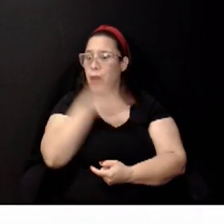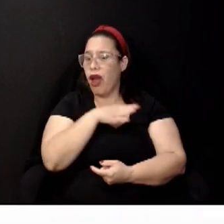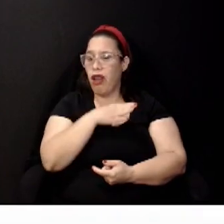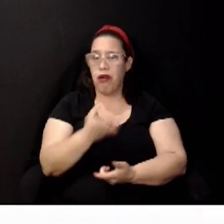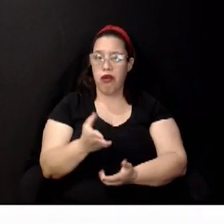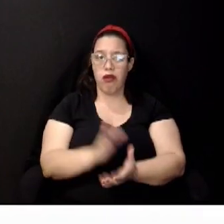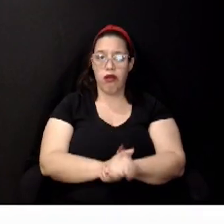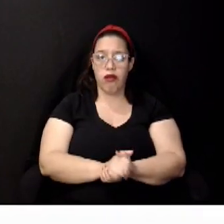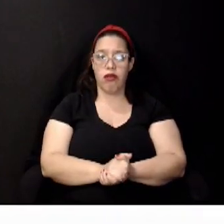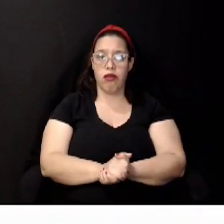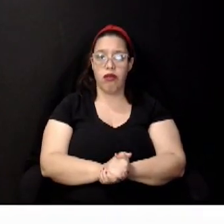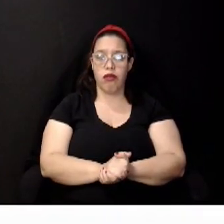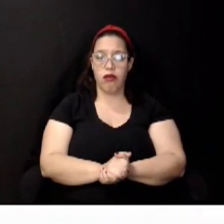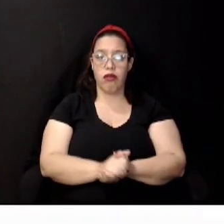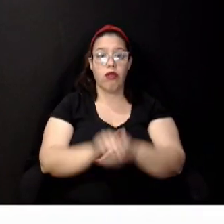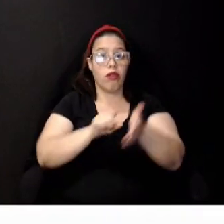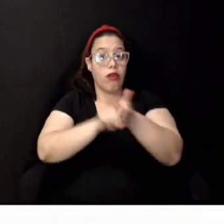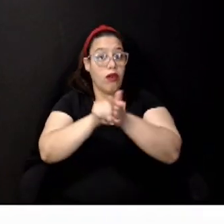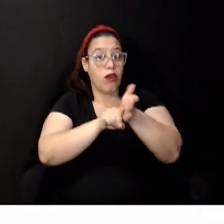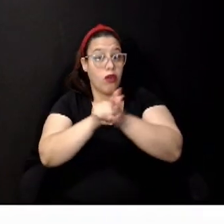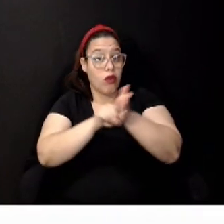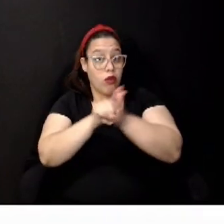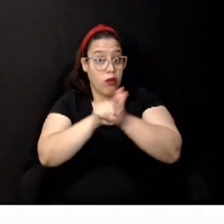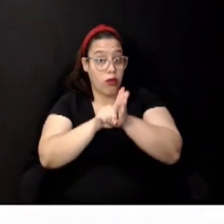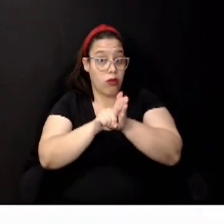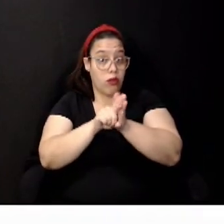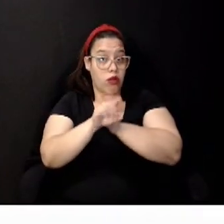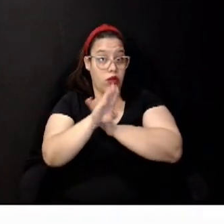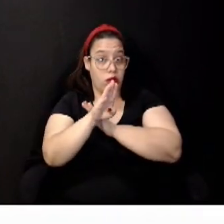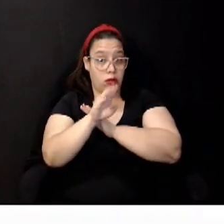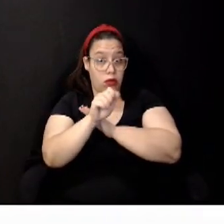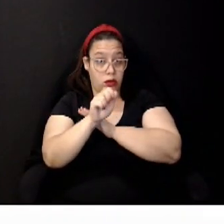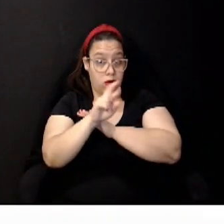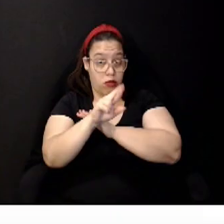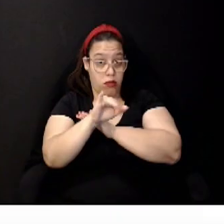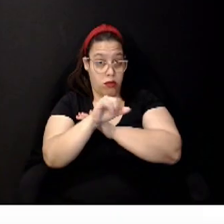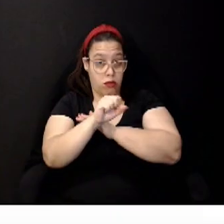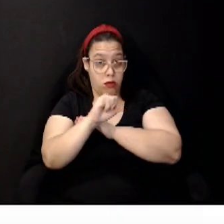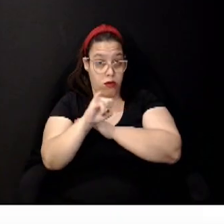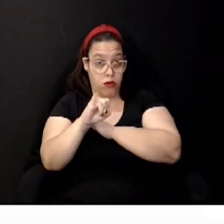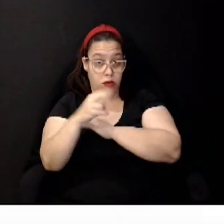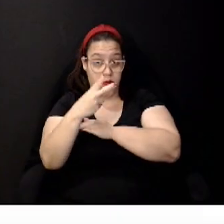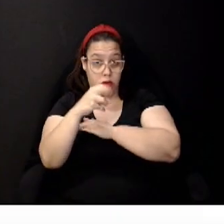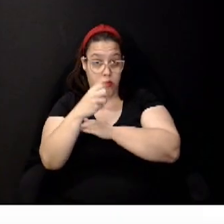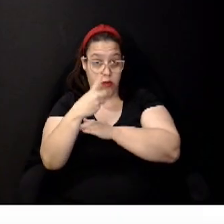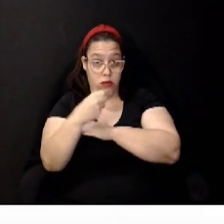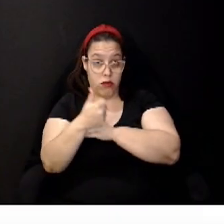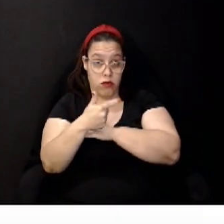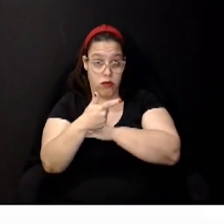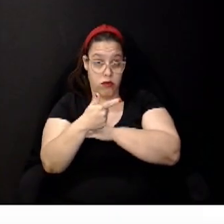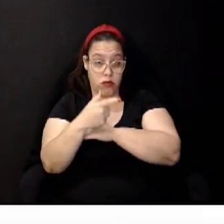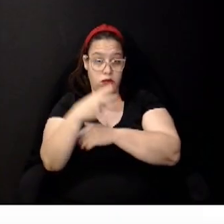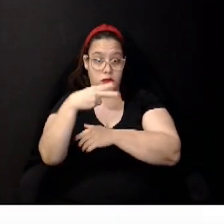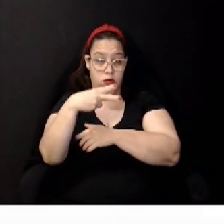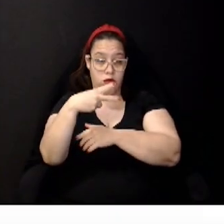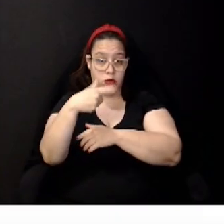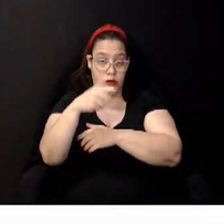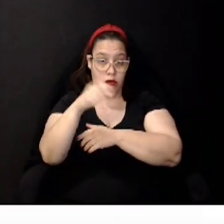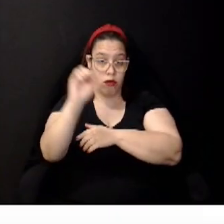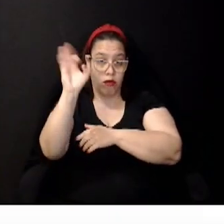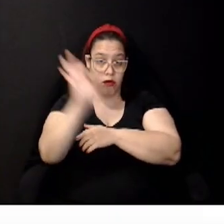Segundo uma pesquisa do Instituto Baresi, em 2012, no Brasil, cerca de 78% dos